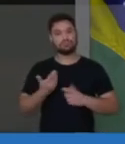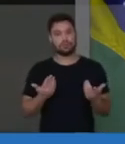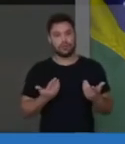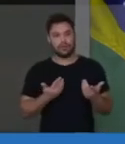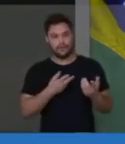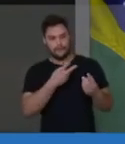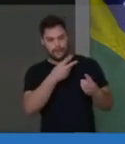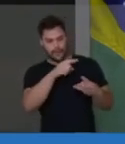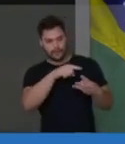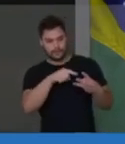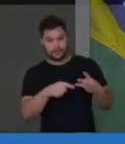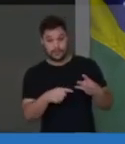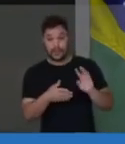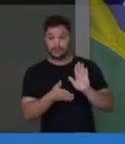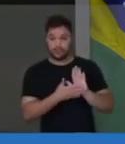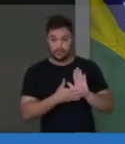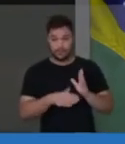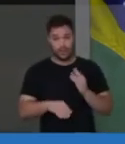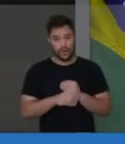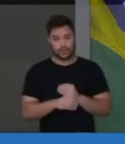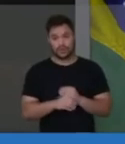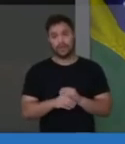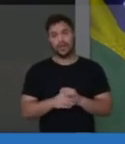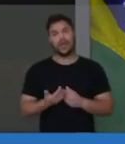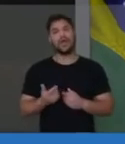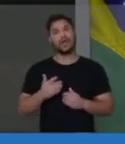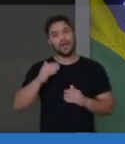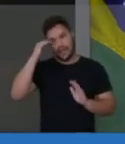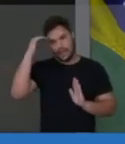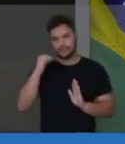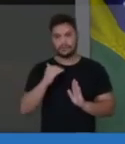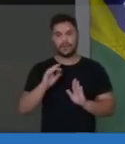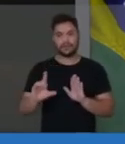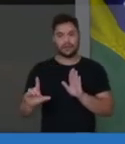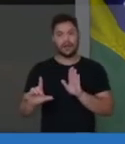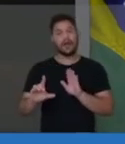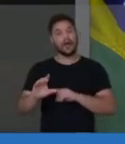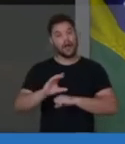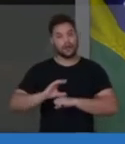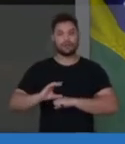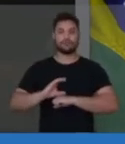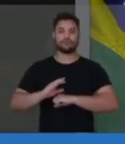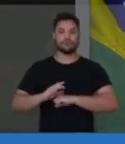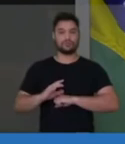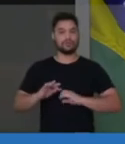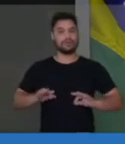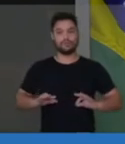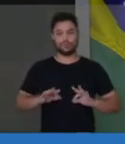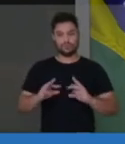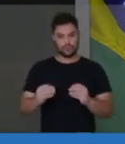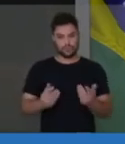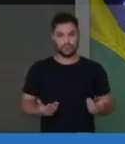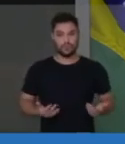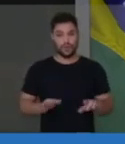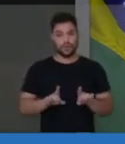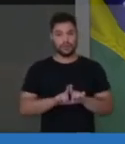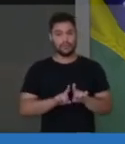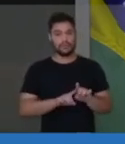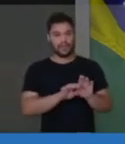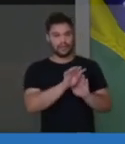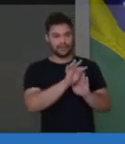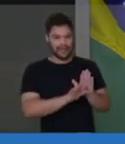que as emendas em comento não afrontam as diretrizes estabelecidas pela Carta Magna. Em relação à técnica